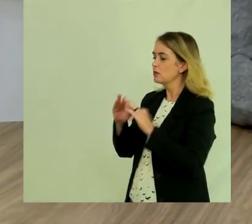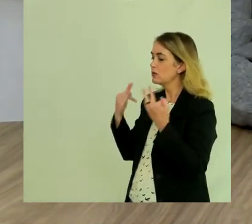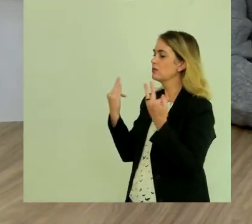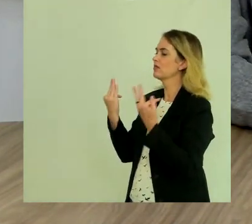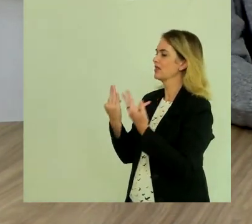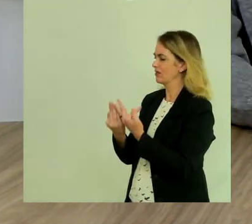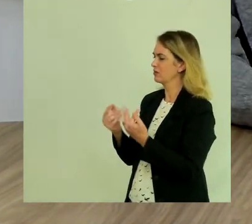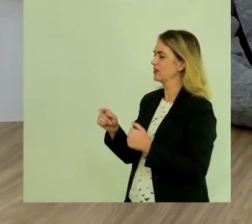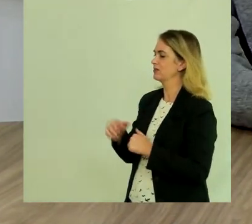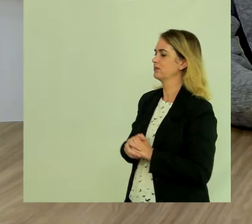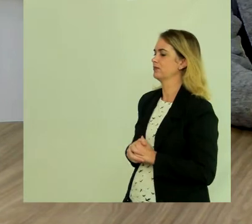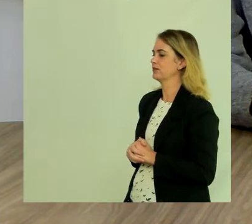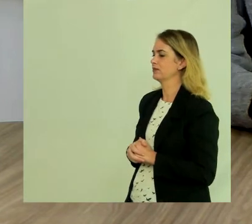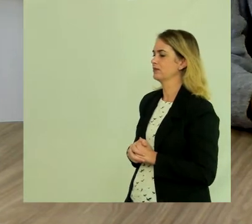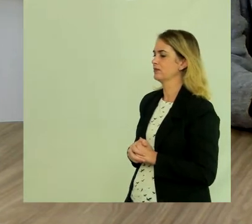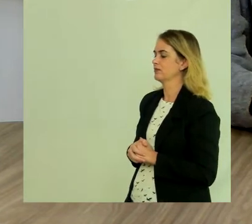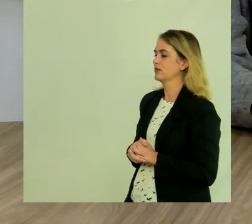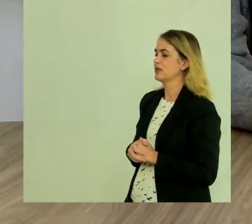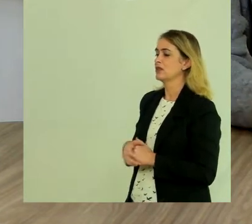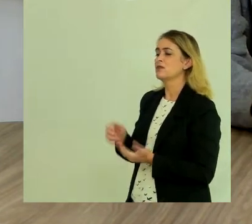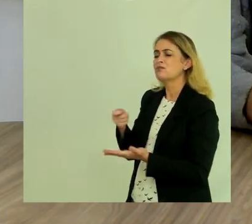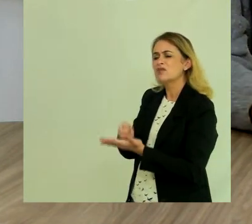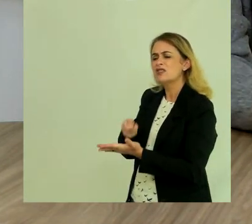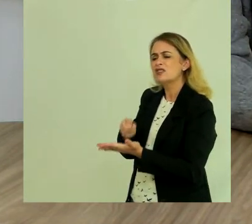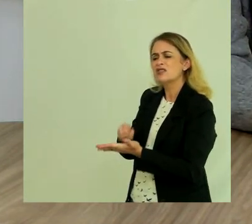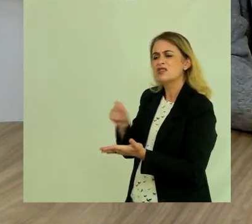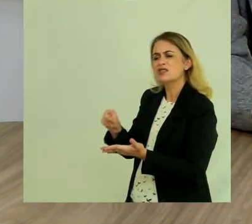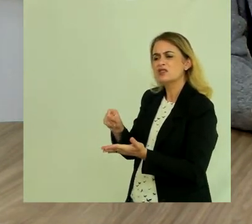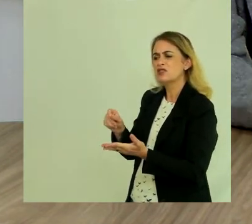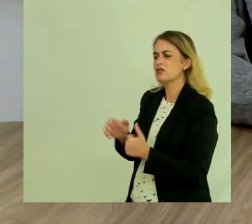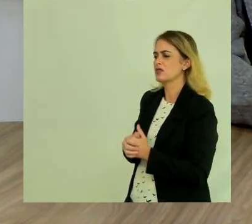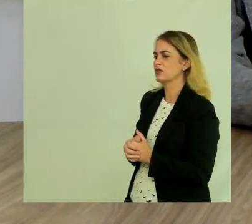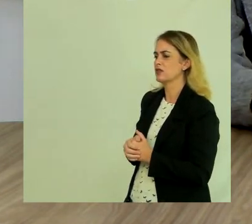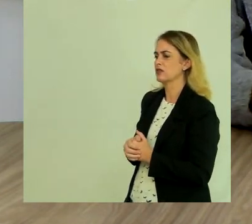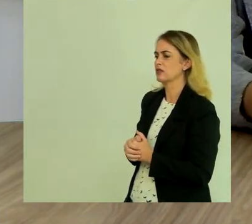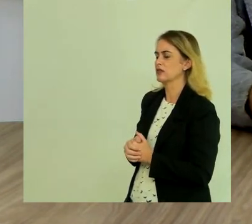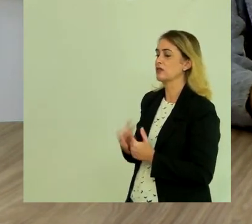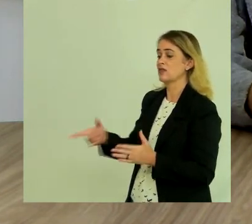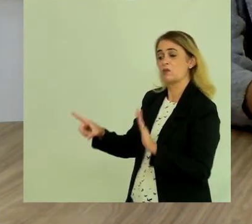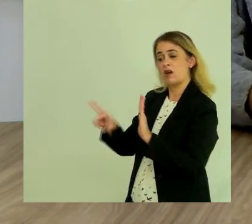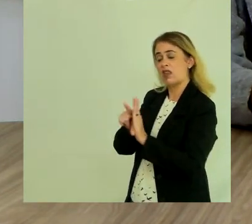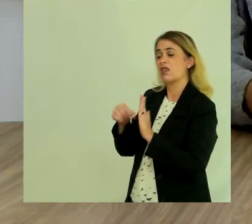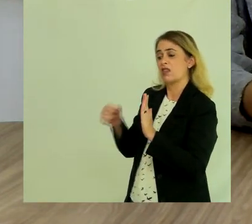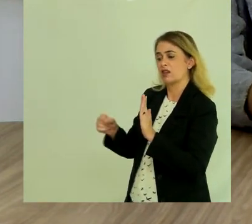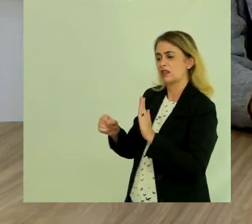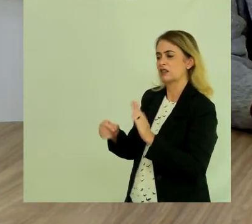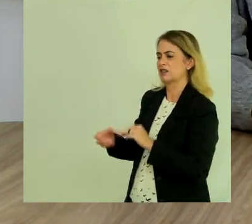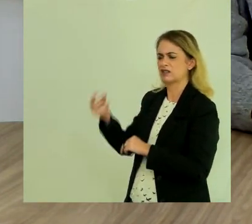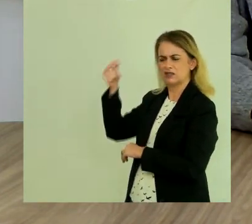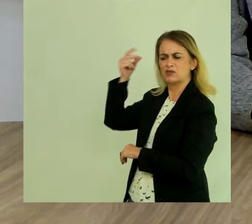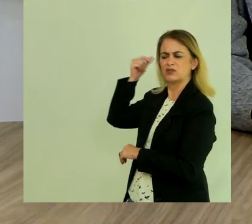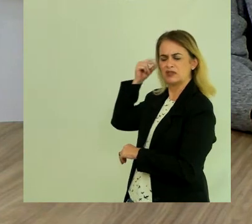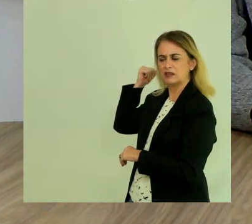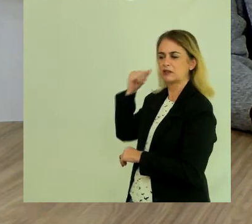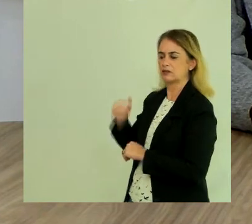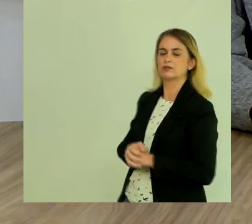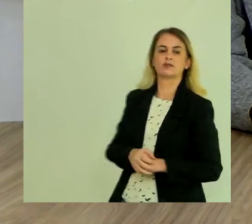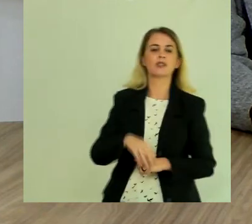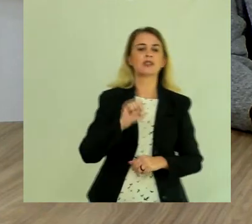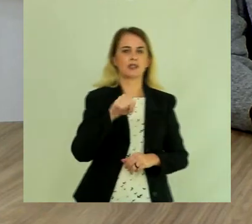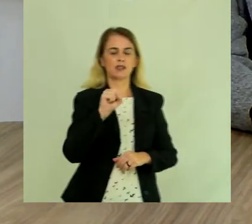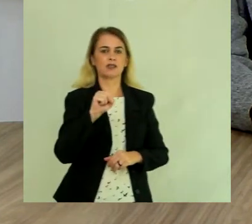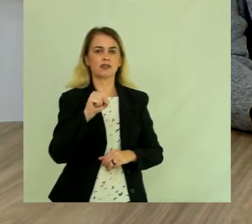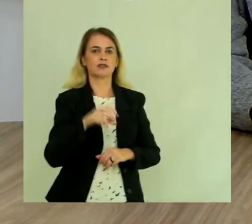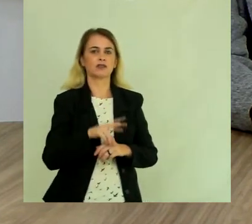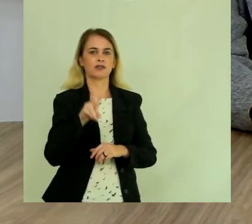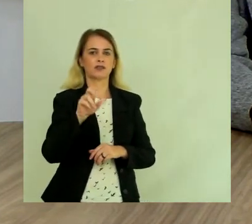pais, para exigir que isso seja cumprido? Afinal, é uma lei que existe já há algum tempo, né? Sim,